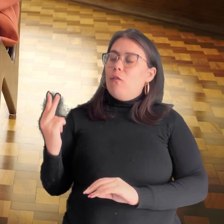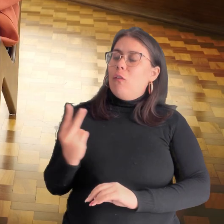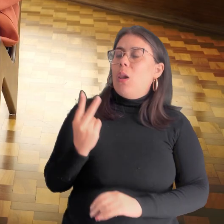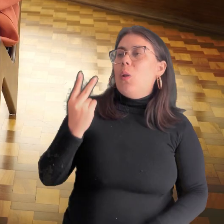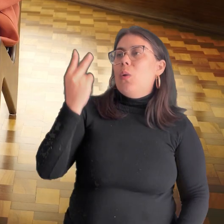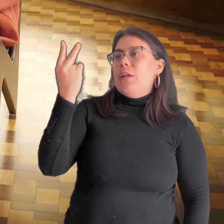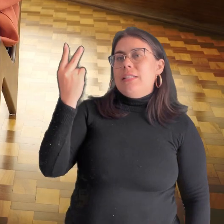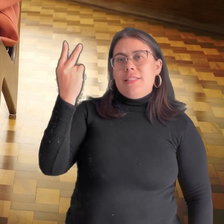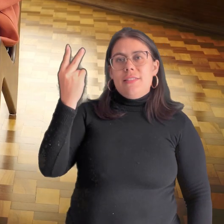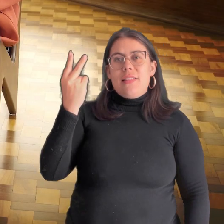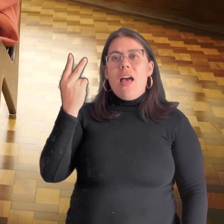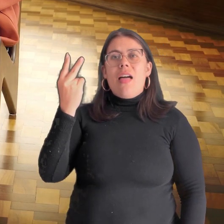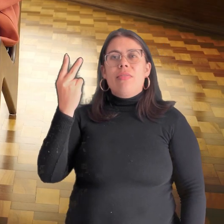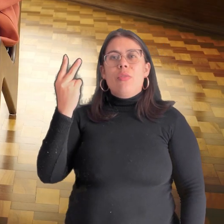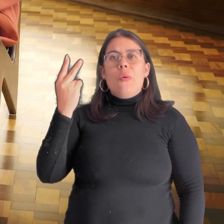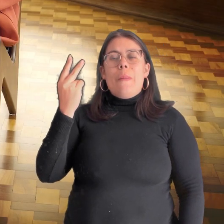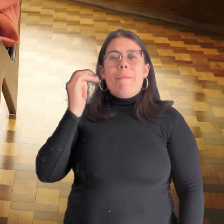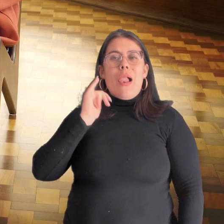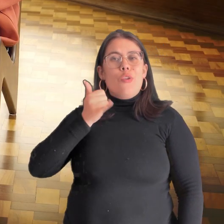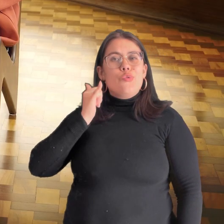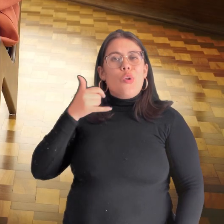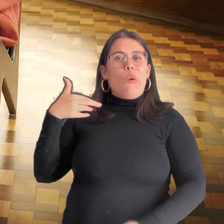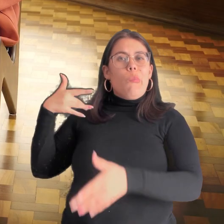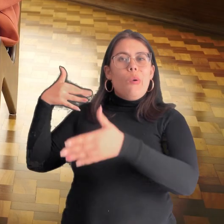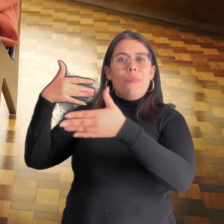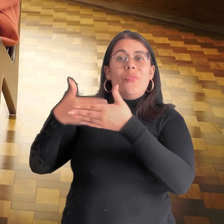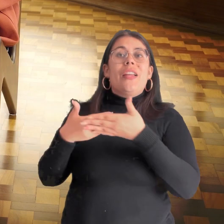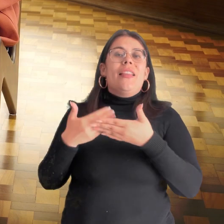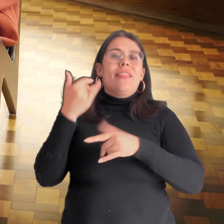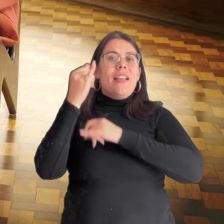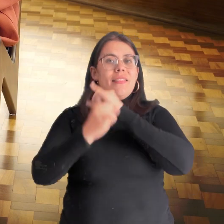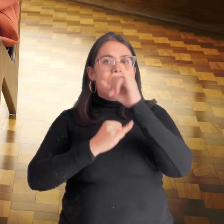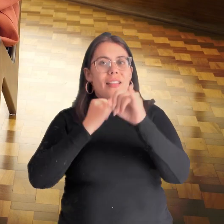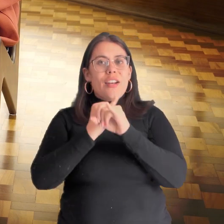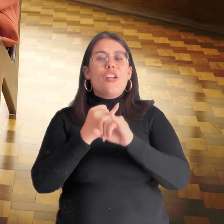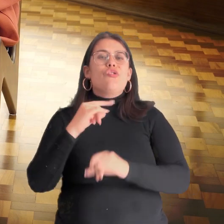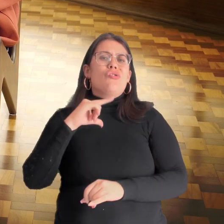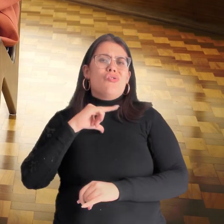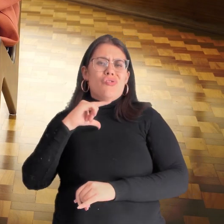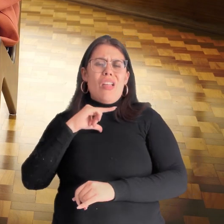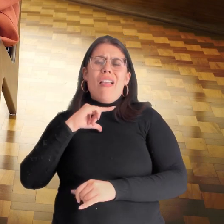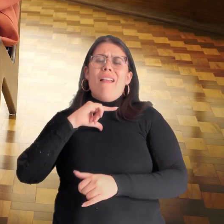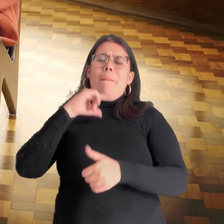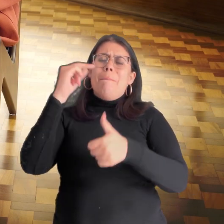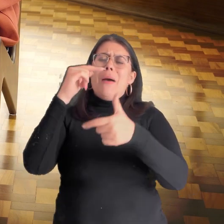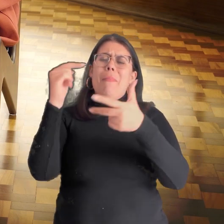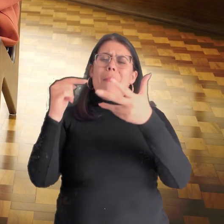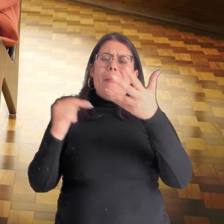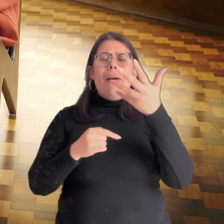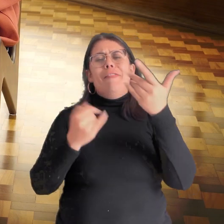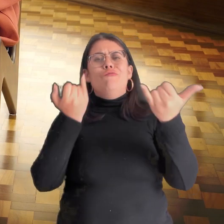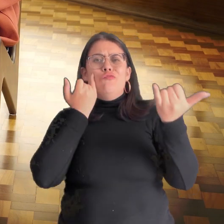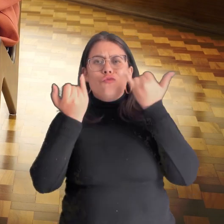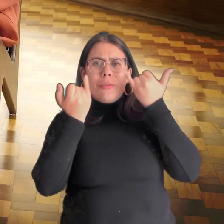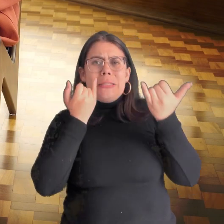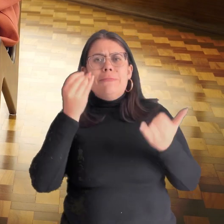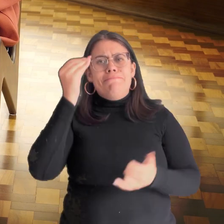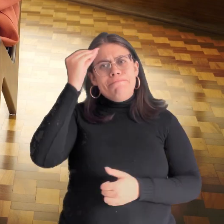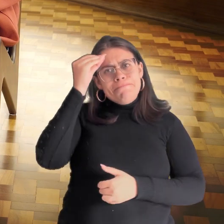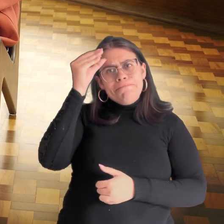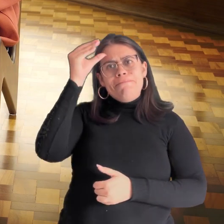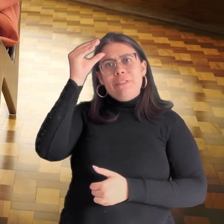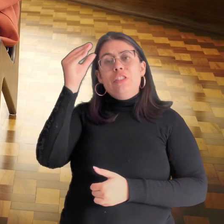relatos sobre ele. Hoje em dia, pela internet, a gente tem muito acesso a materiais,